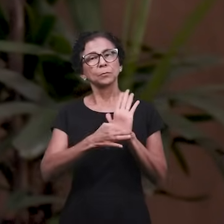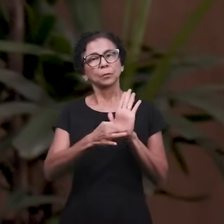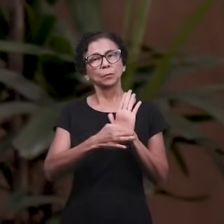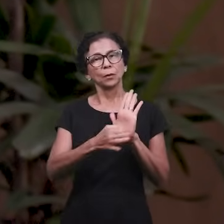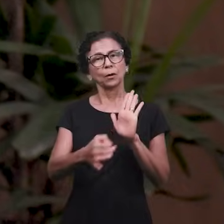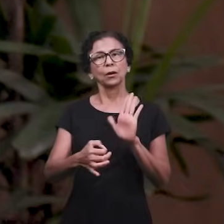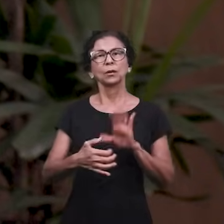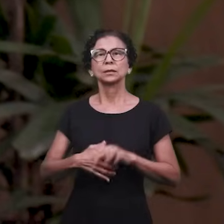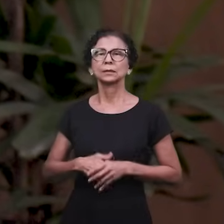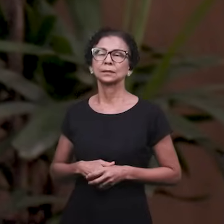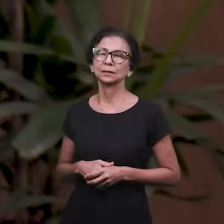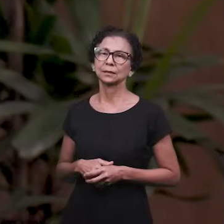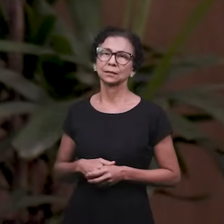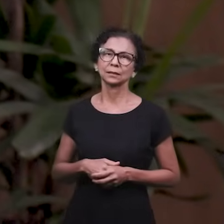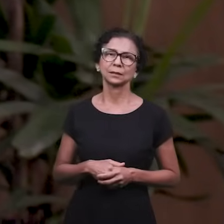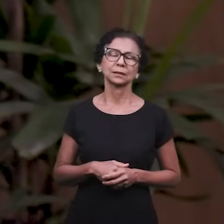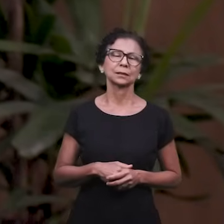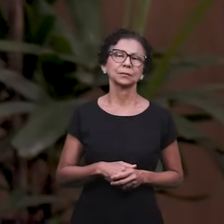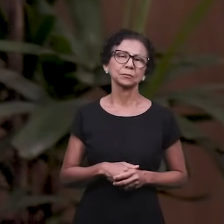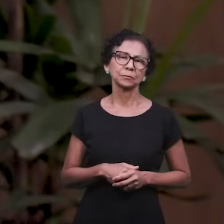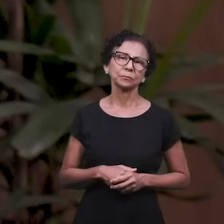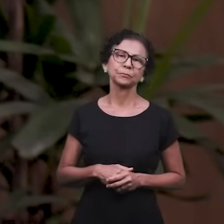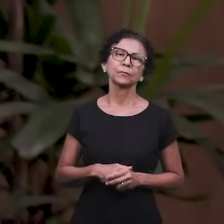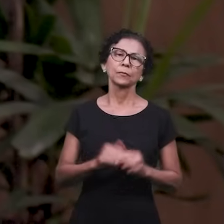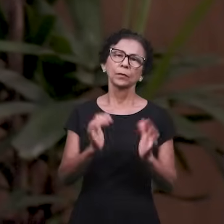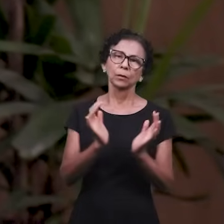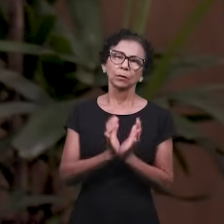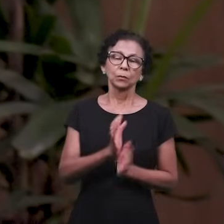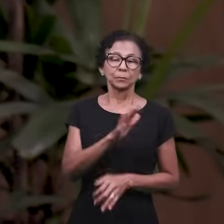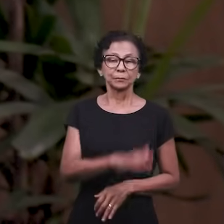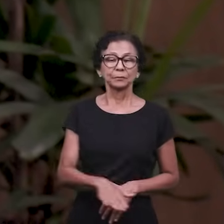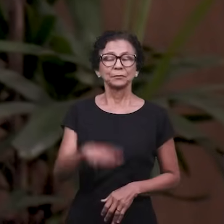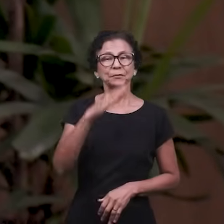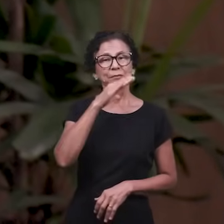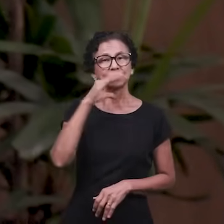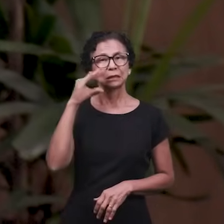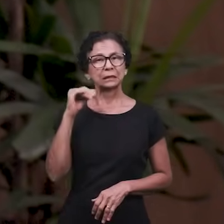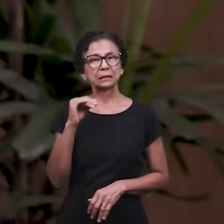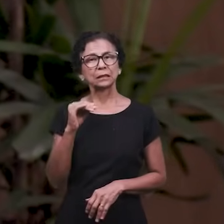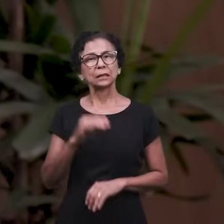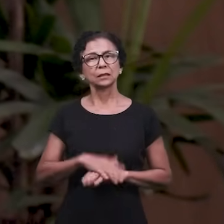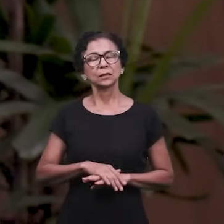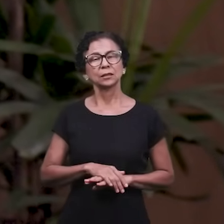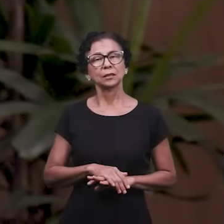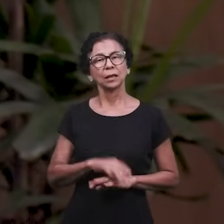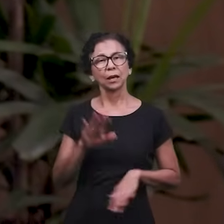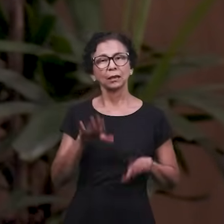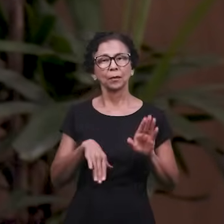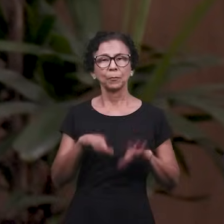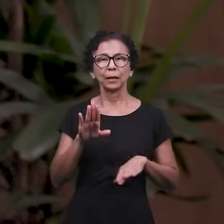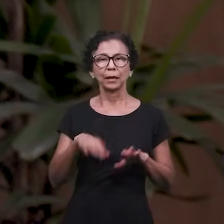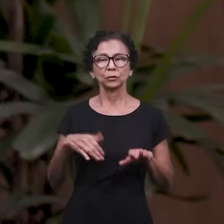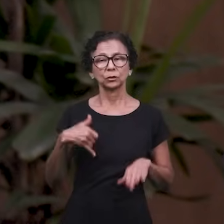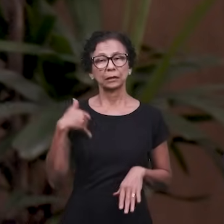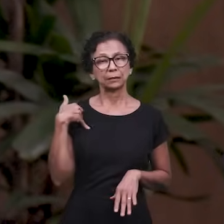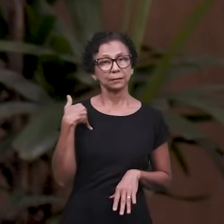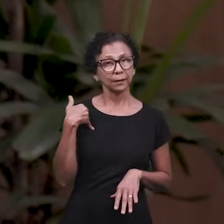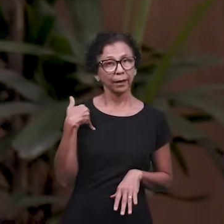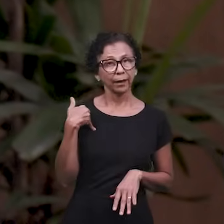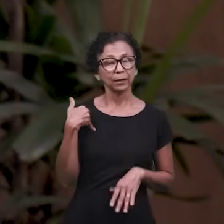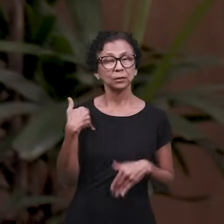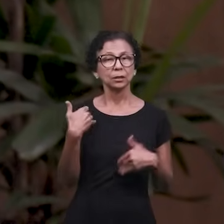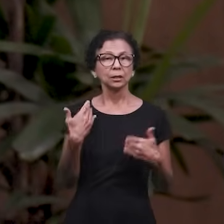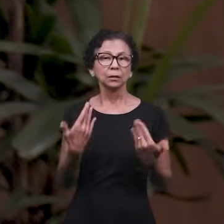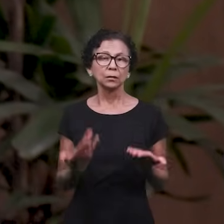leitura bíblica possíveis com crianças, intermediários, adolescentes, que varia de acordo com a idade delas. Porém,